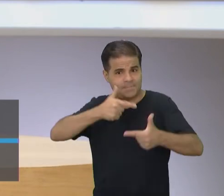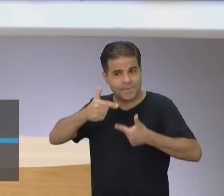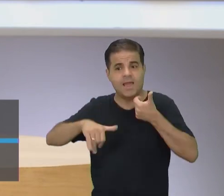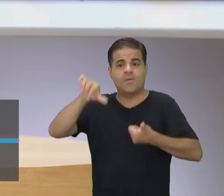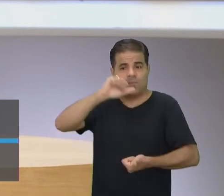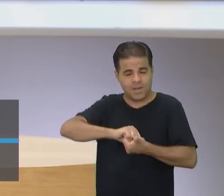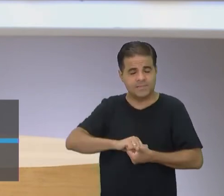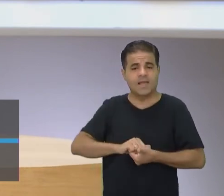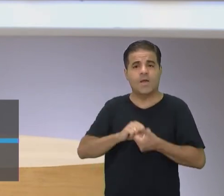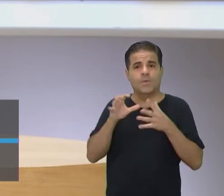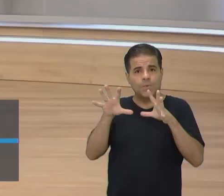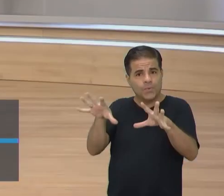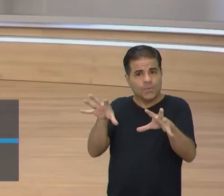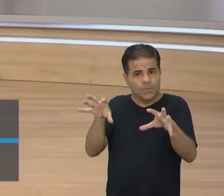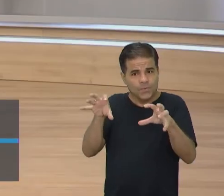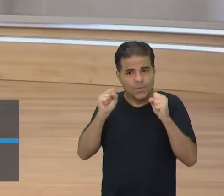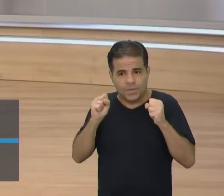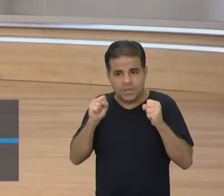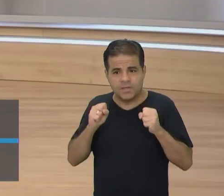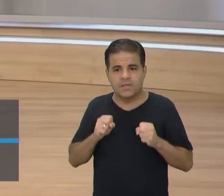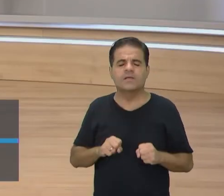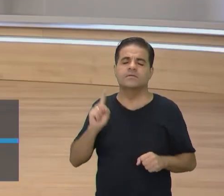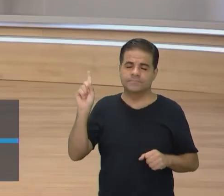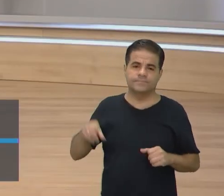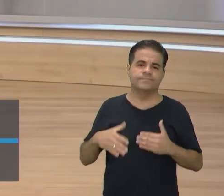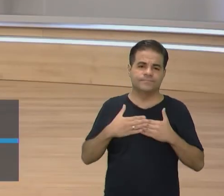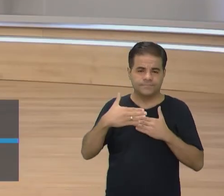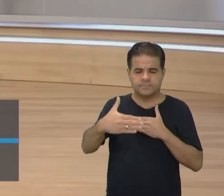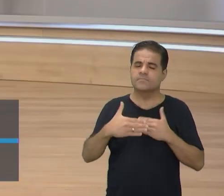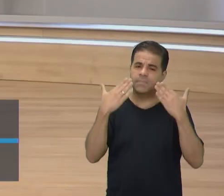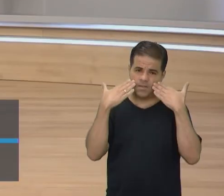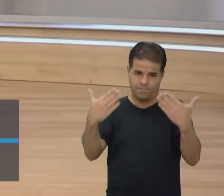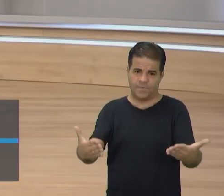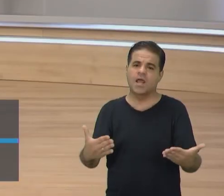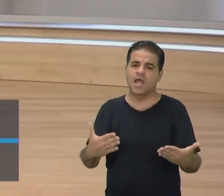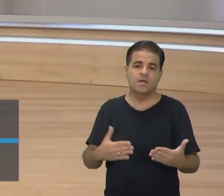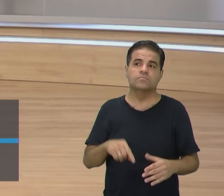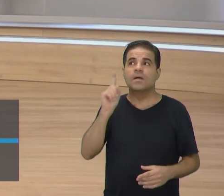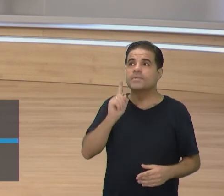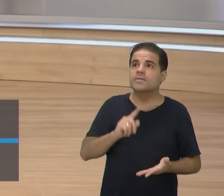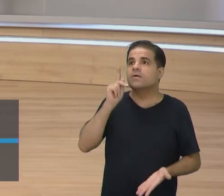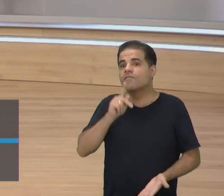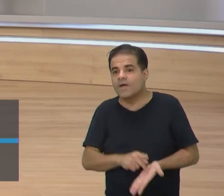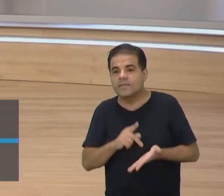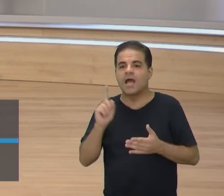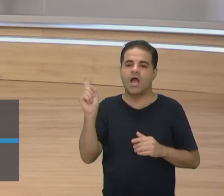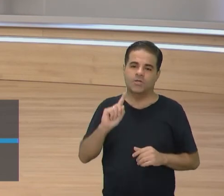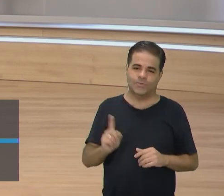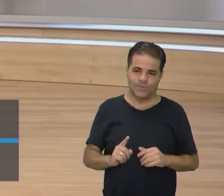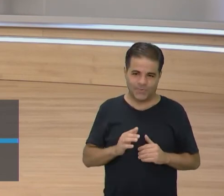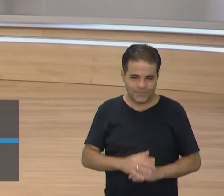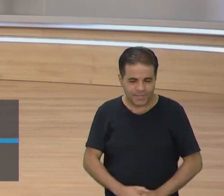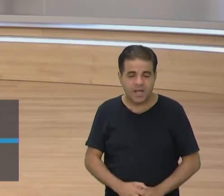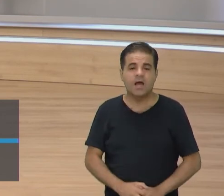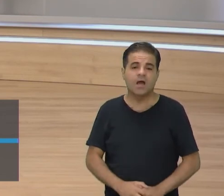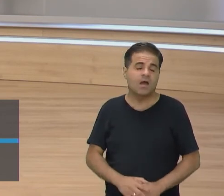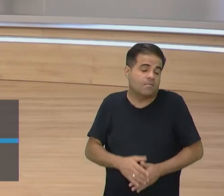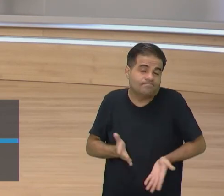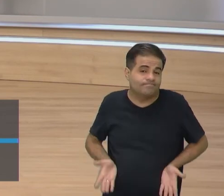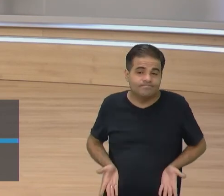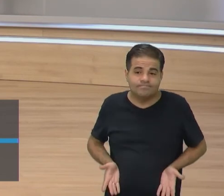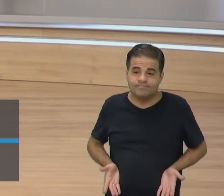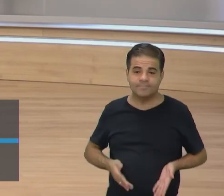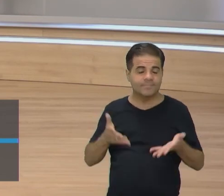Resumindo, sabe? Enxugando. Machado de Assis é um cara muito à frente do tempo dele, né? Então, não dá para saber se é realista, se é... Ele é Machado.